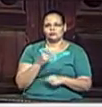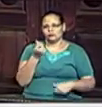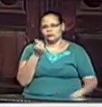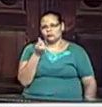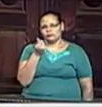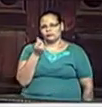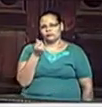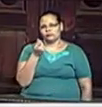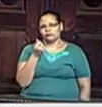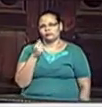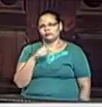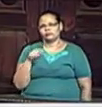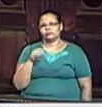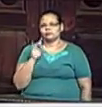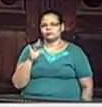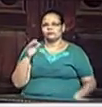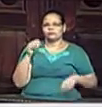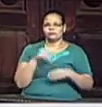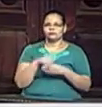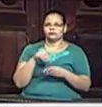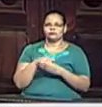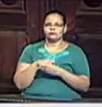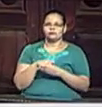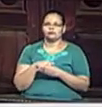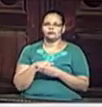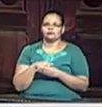16 só serão votadas